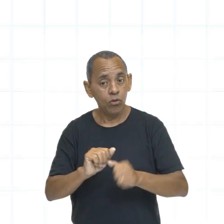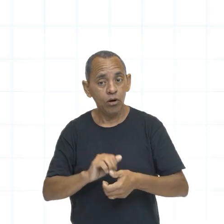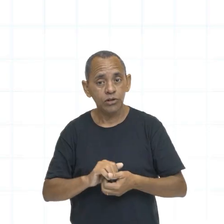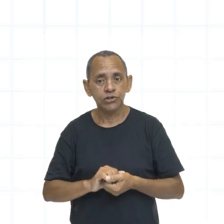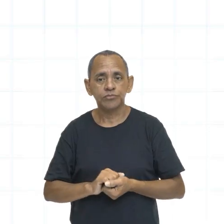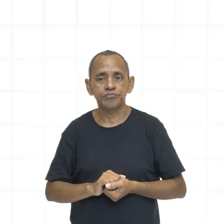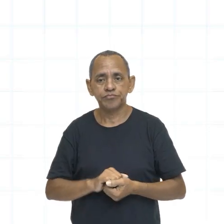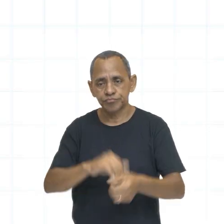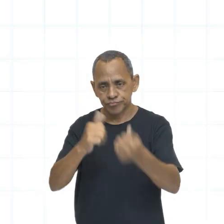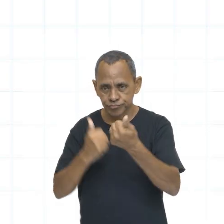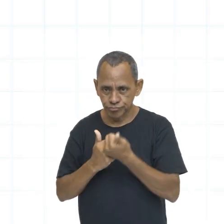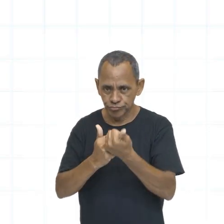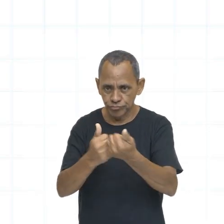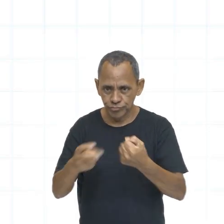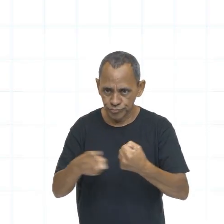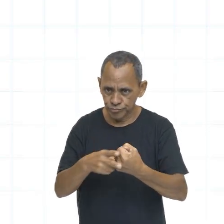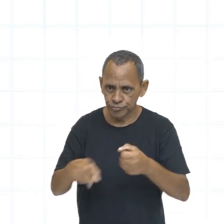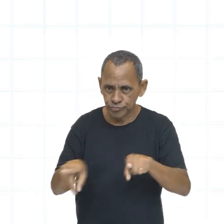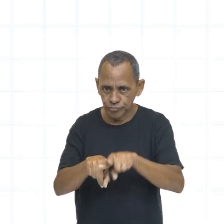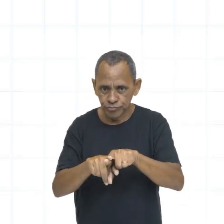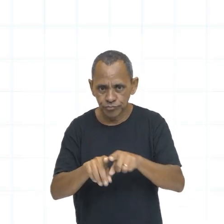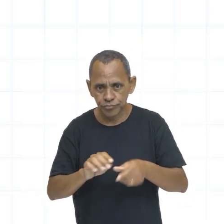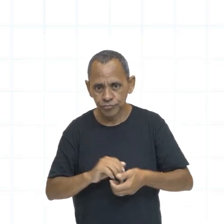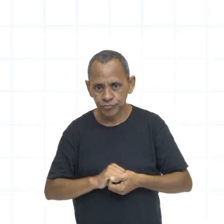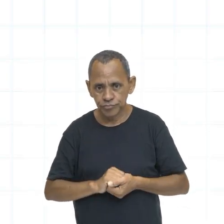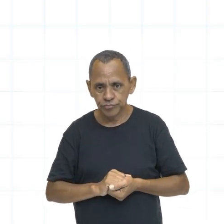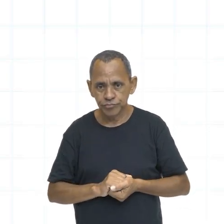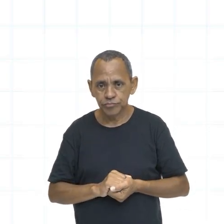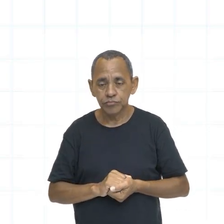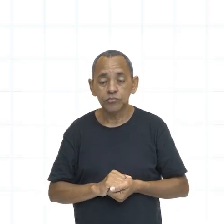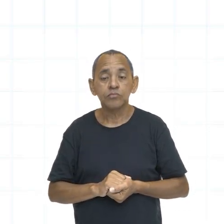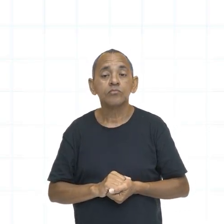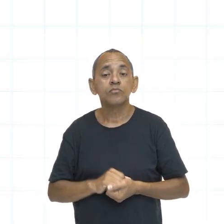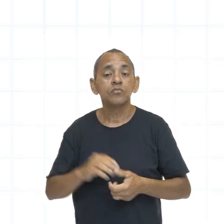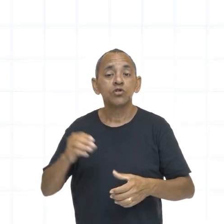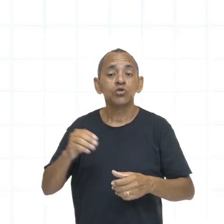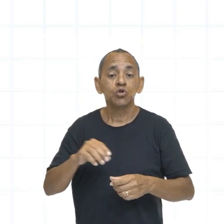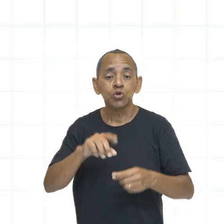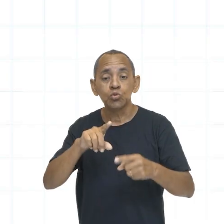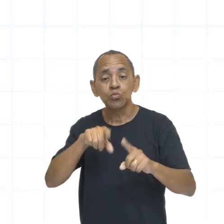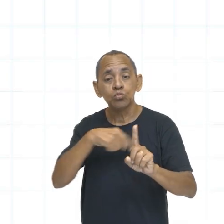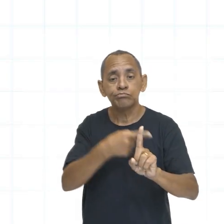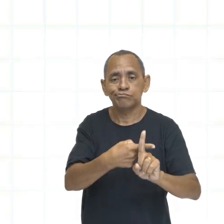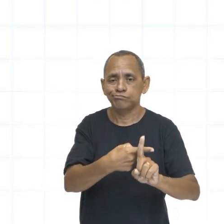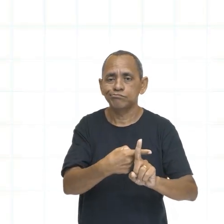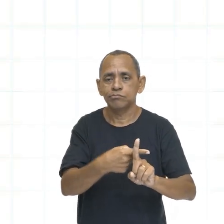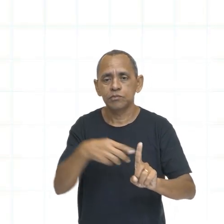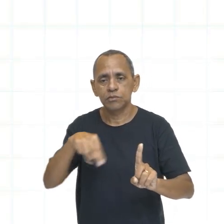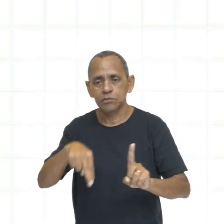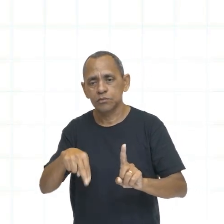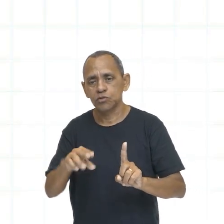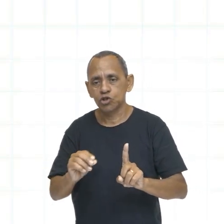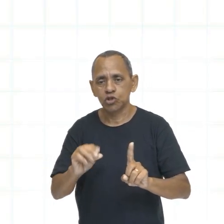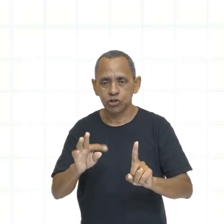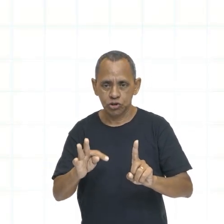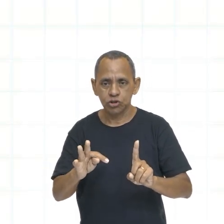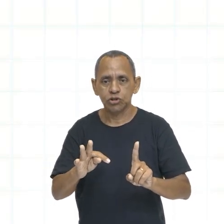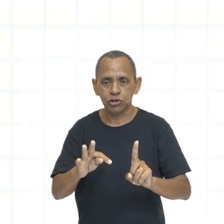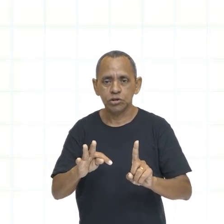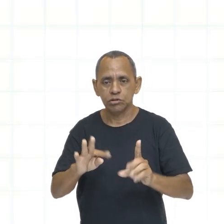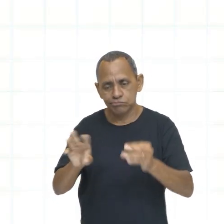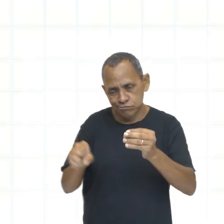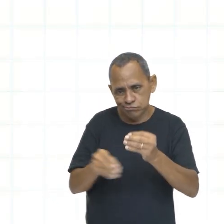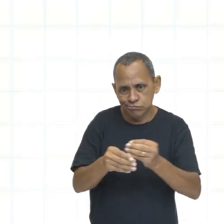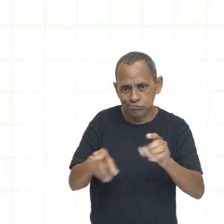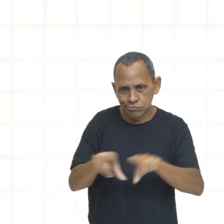modal. Tem um verbo modal aqui. E o not. Então, a diferença das frases afirmativas para as negativas é a presença do